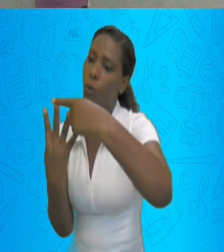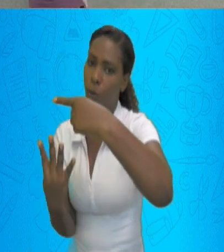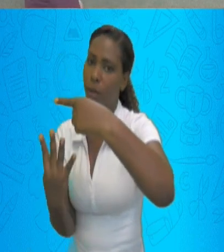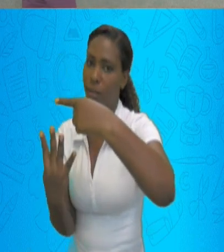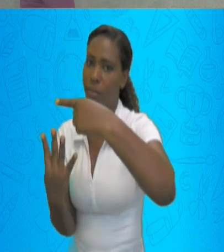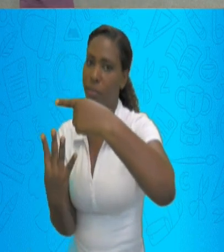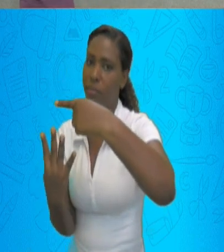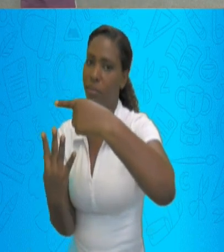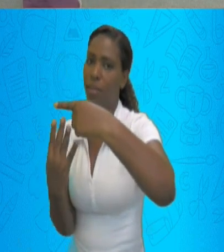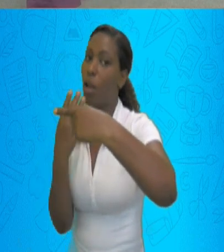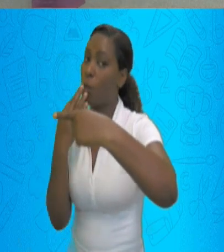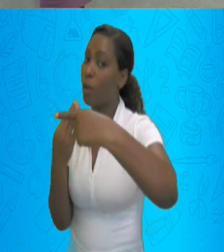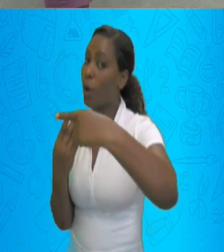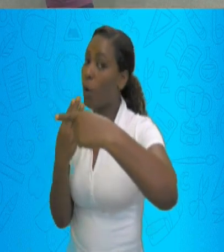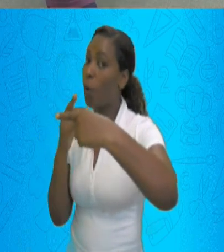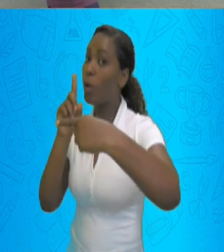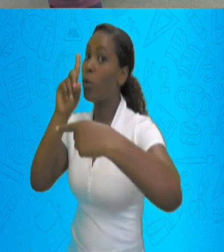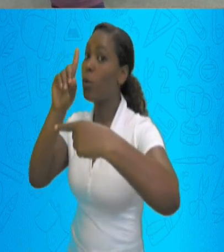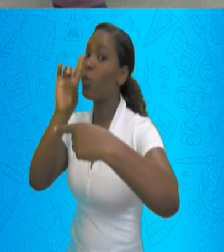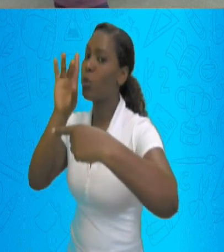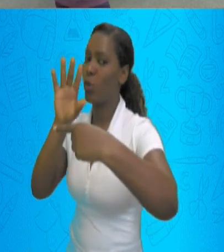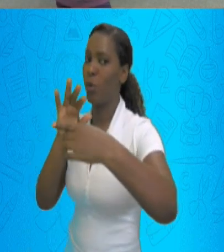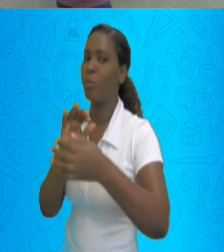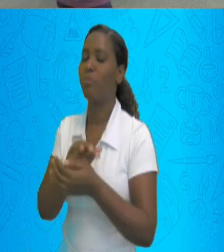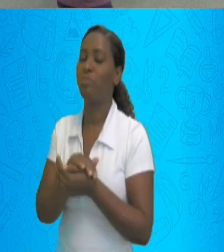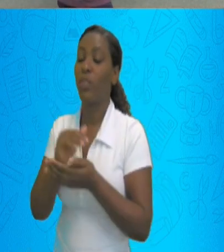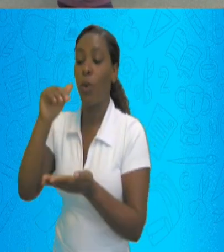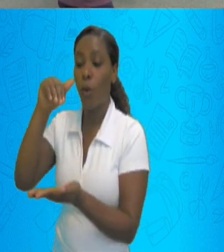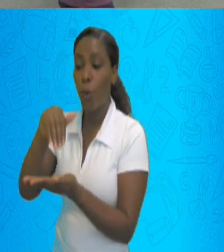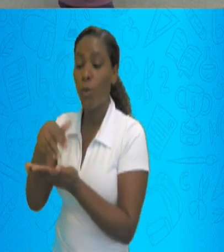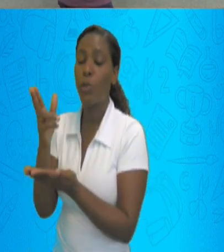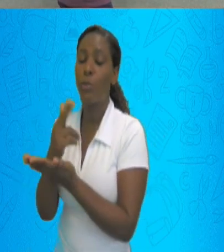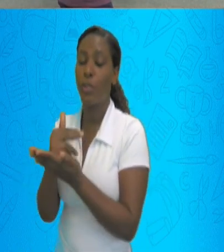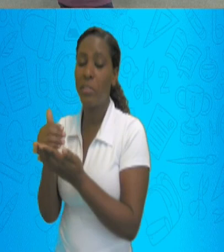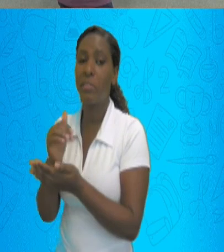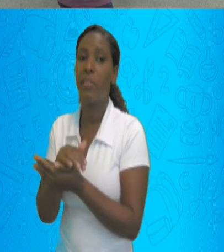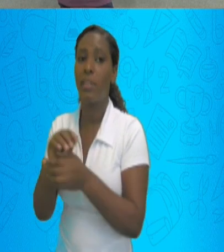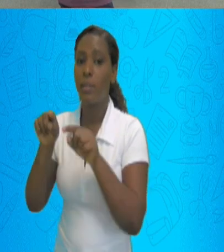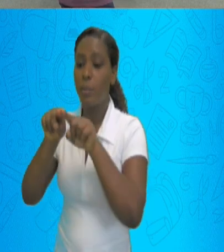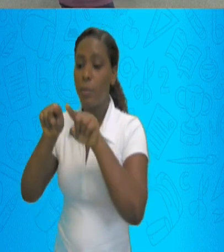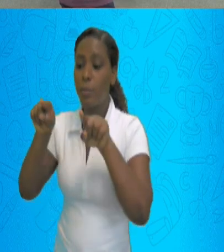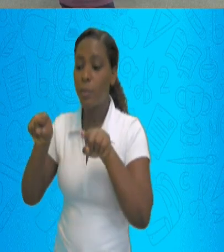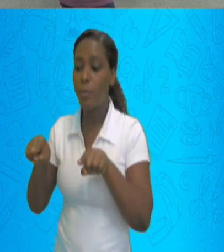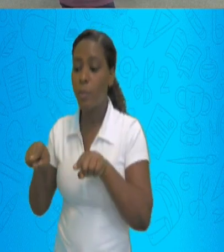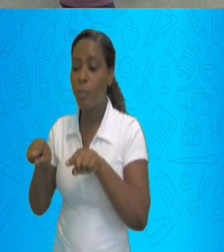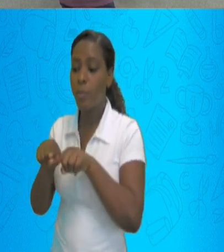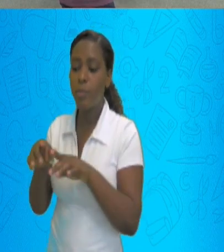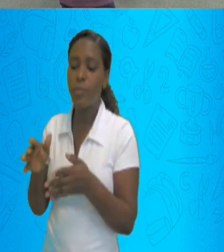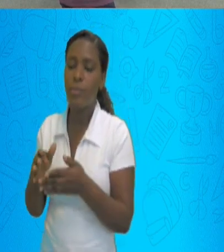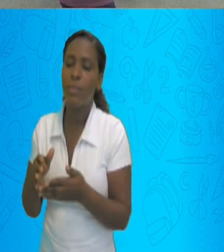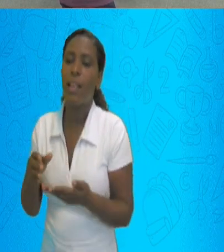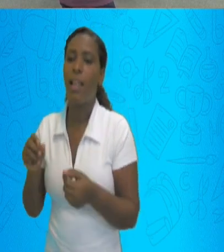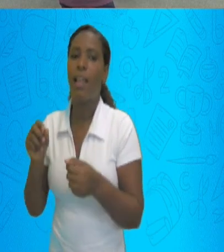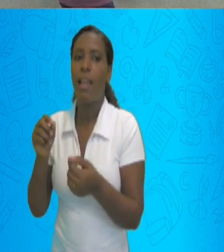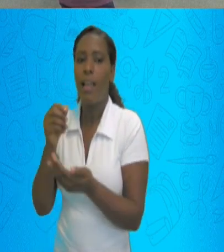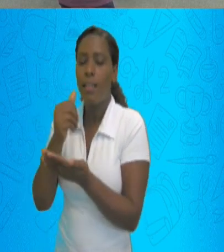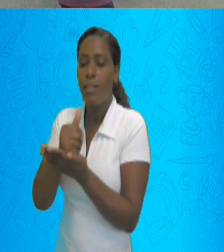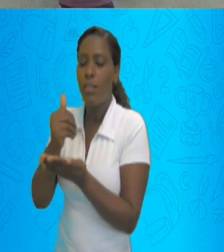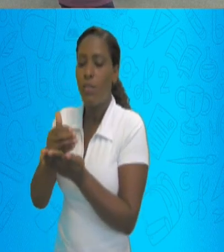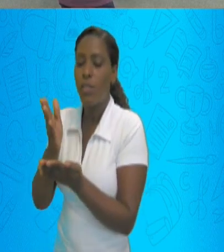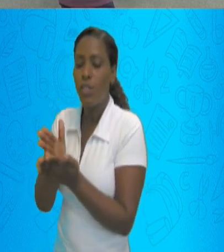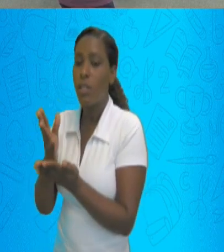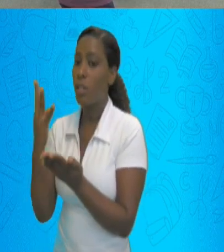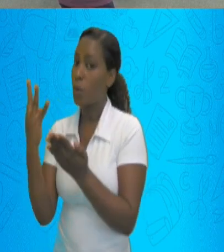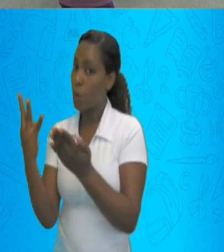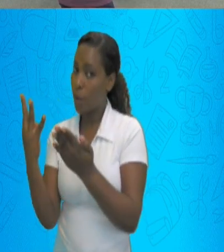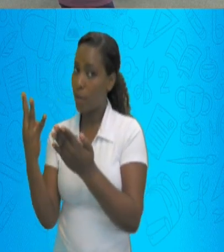1/4. Vamos para o último desenho. Nós temos uma figura fracionada em 4 partes e